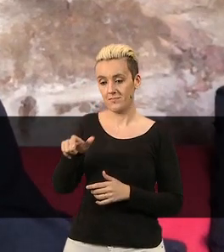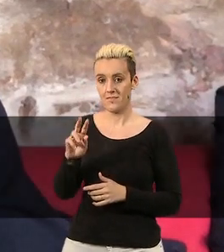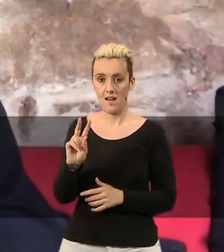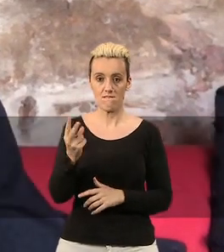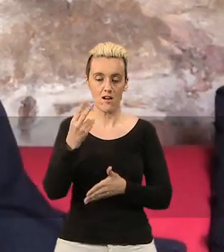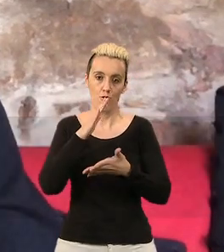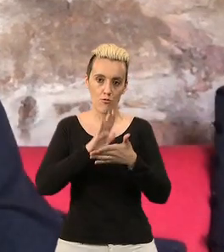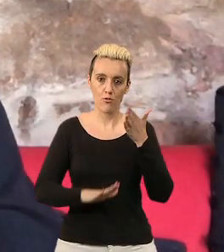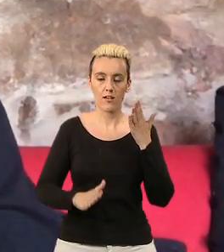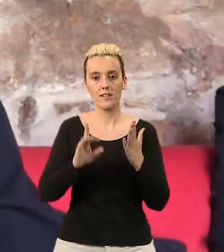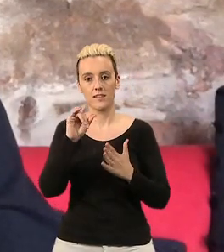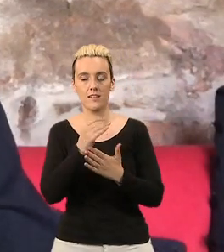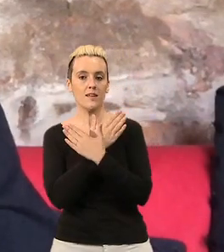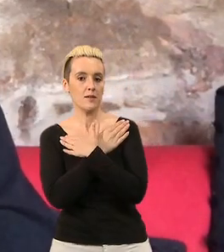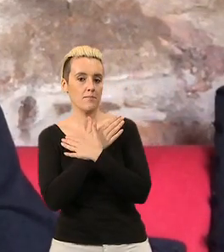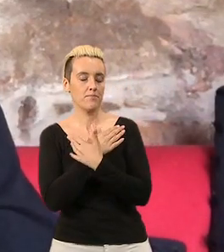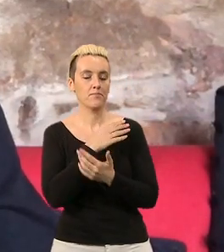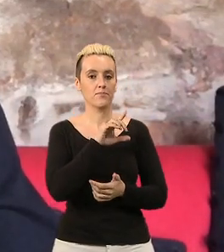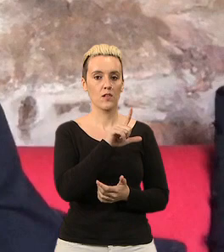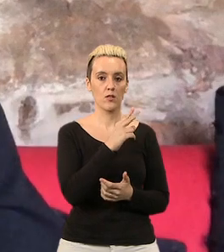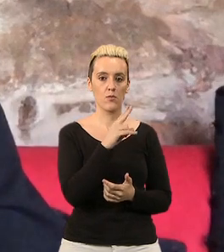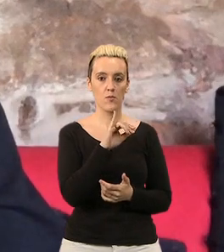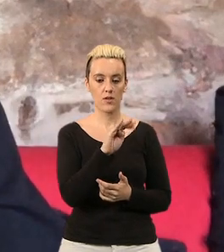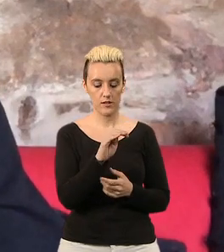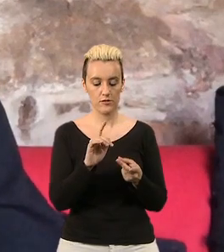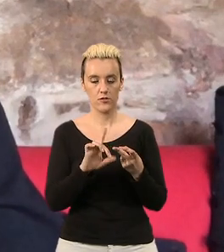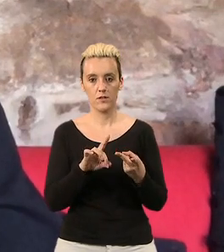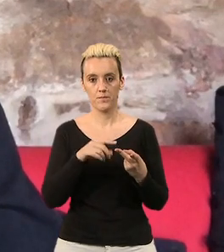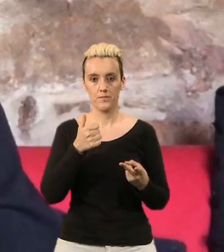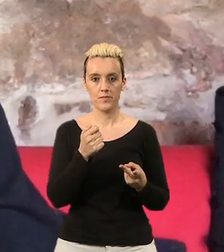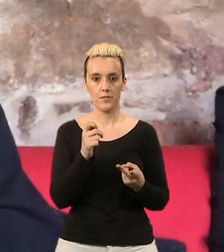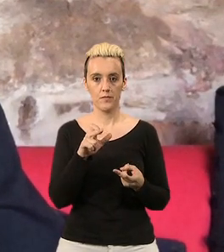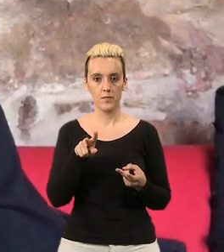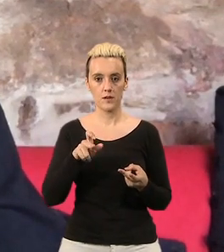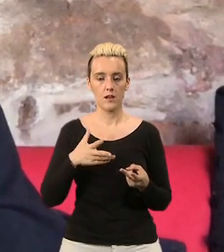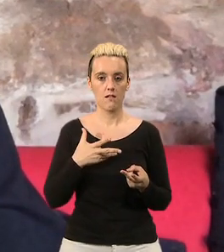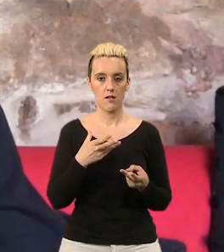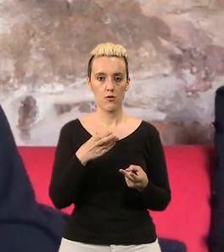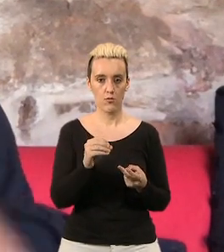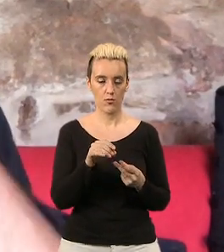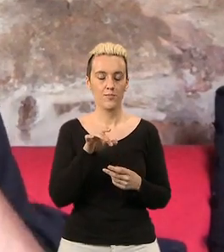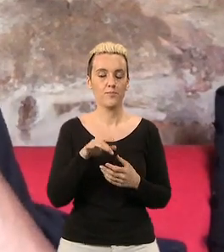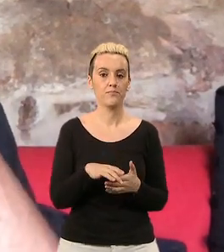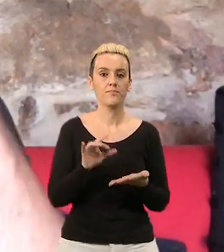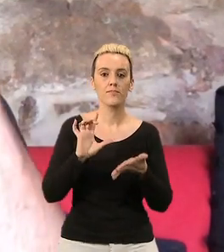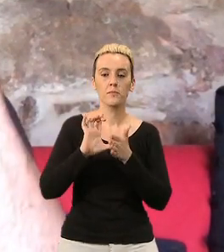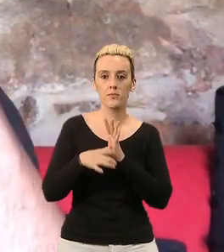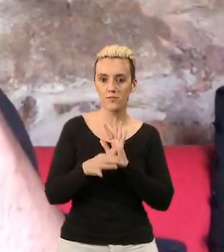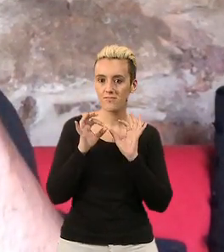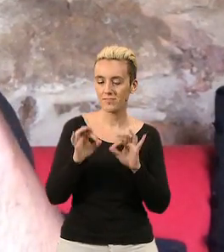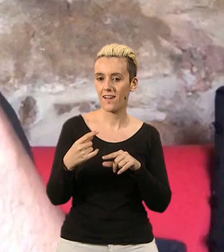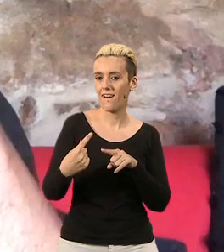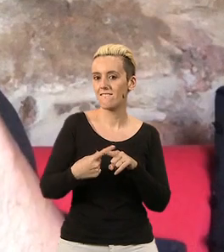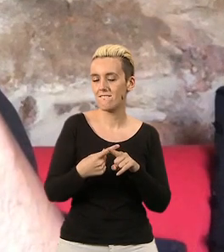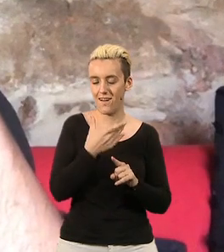colegas e amigos Luís Figueiredo e Bernardo Moreira. É um projeto muito,